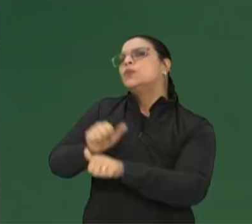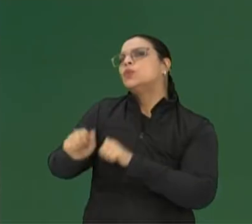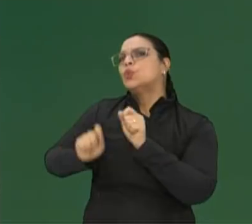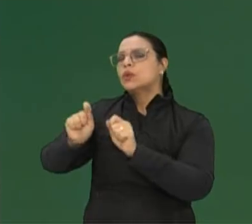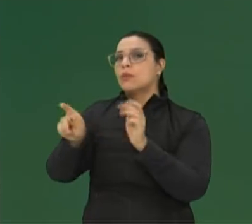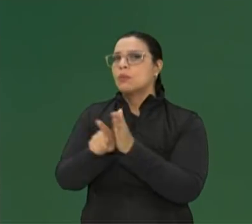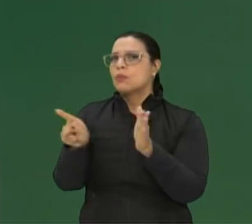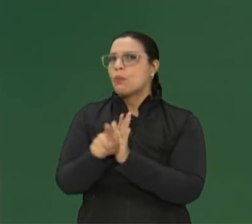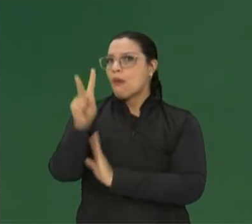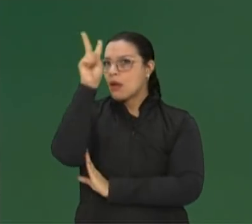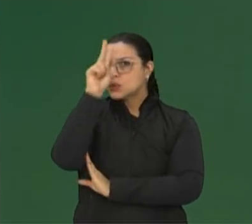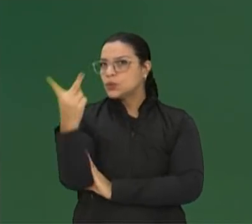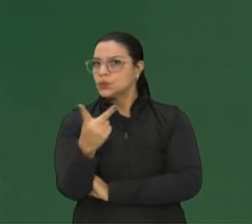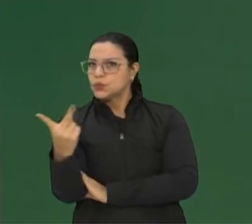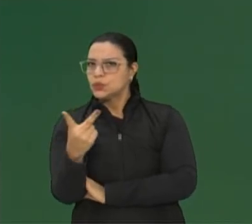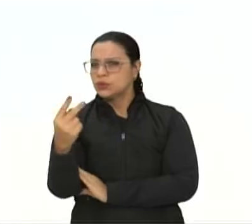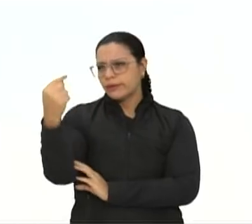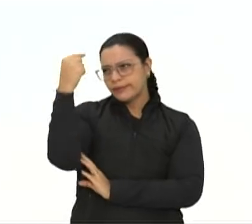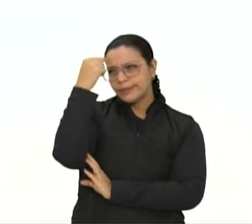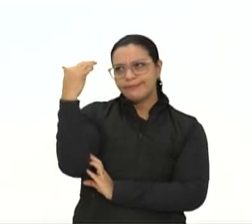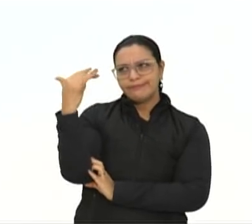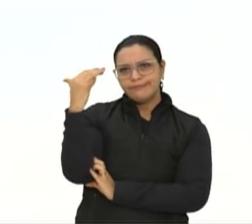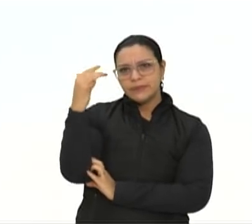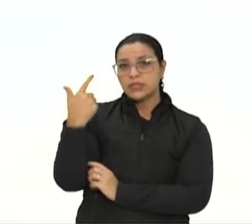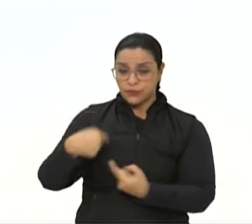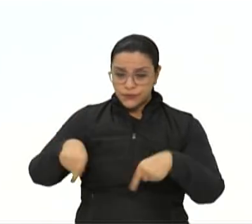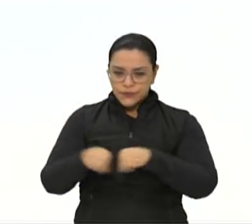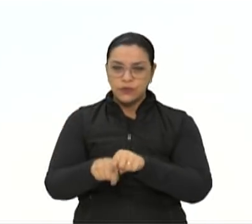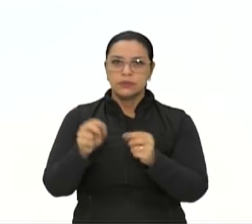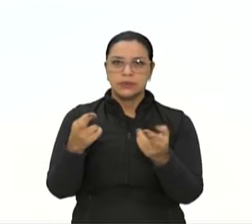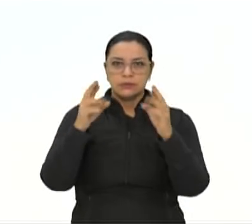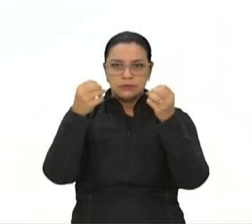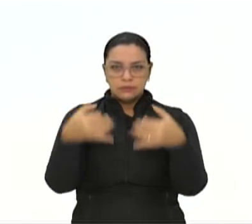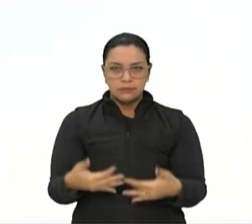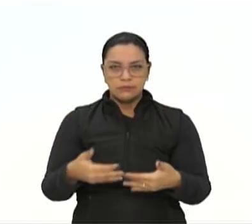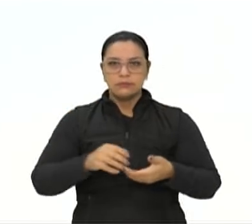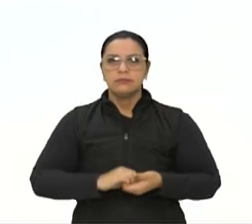teve com eles, tá? Então, vou dar um tempinho para vocês pensarem, depois a gente volta.